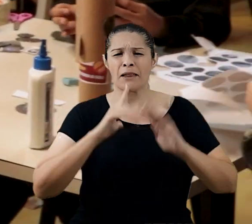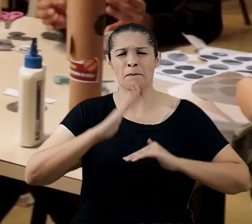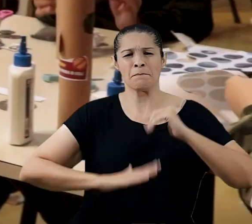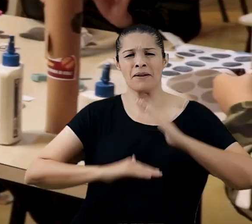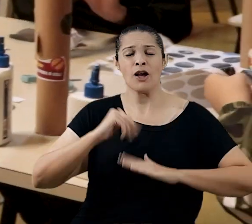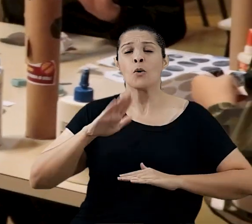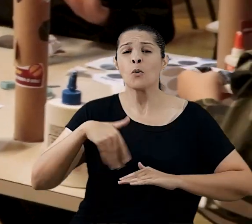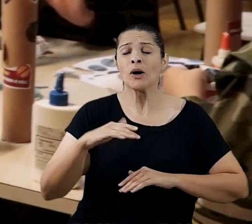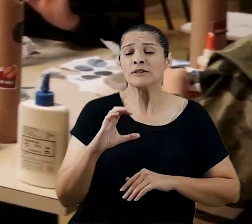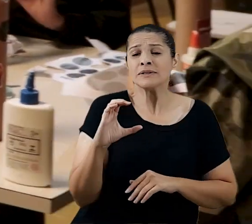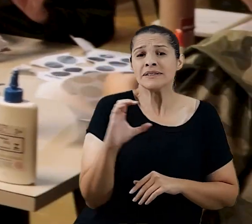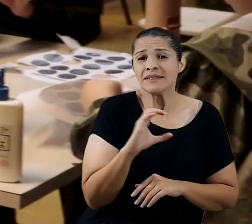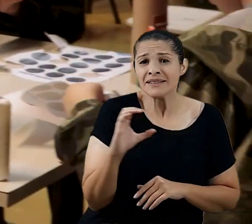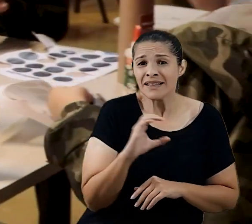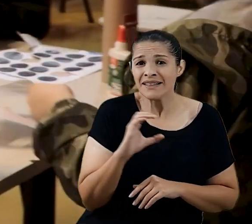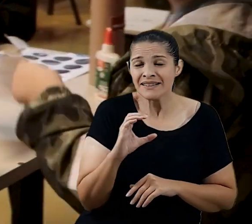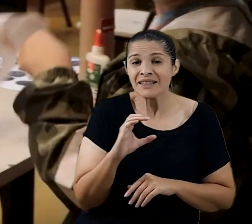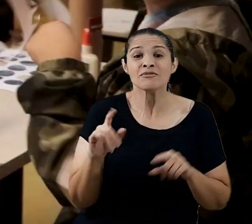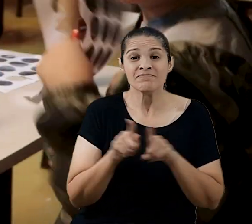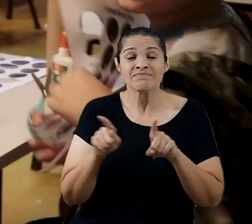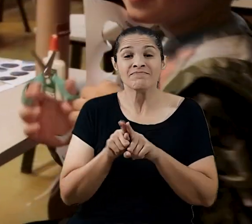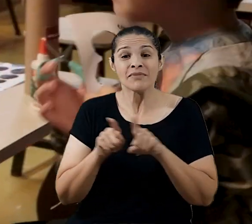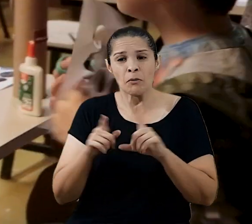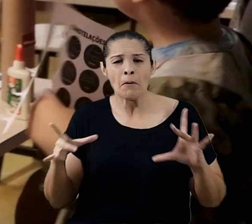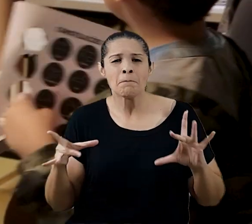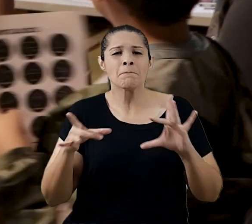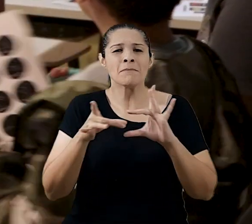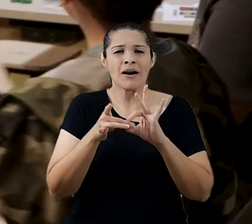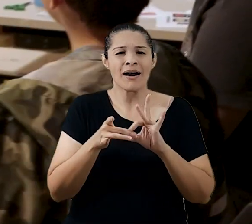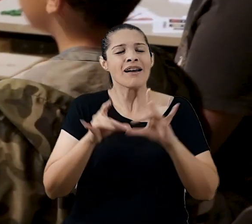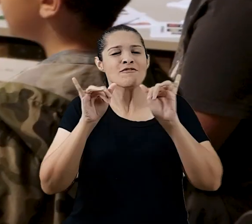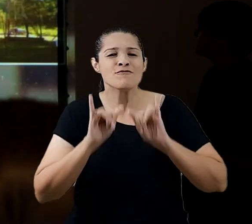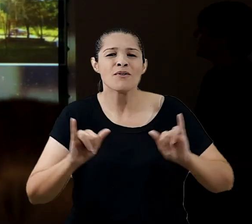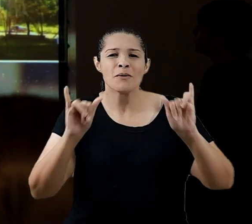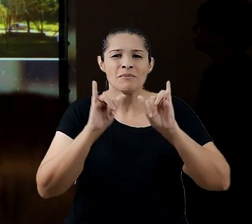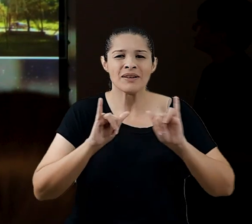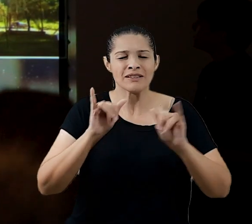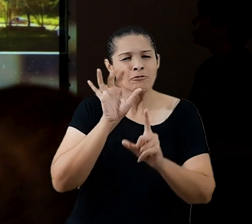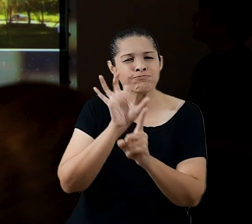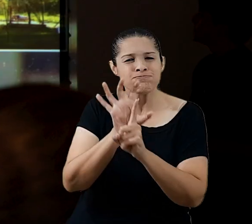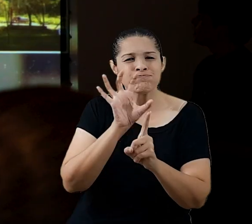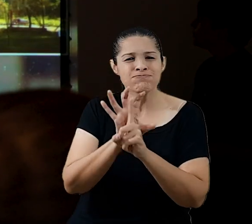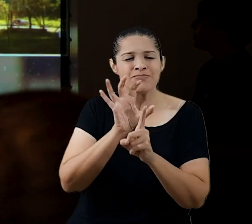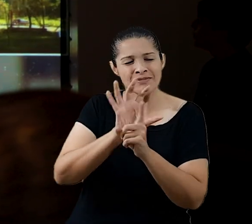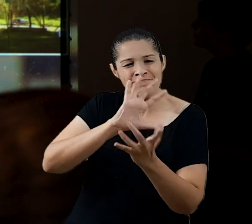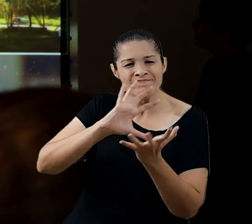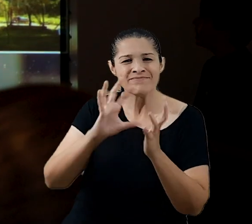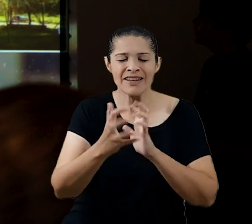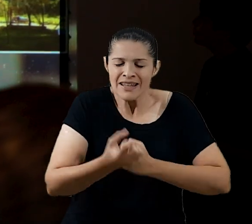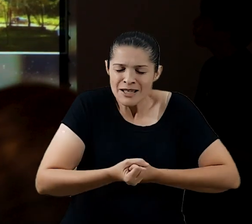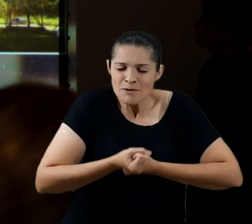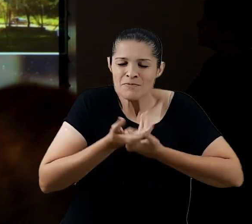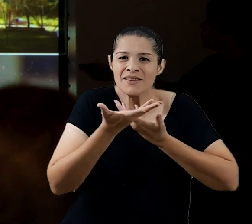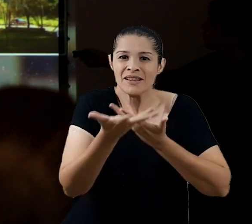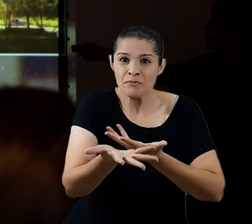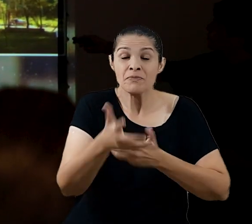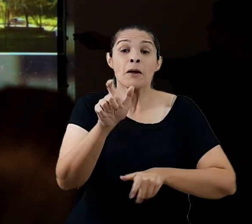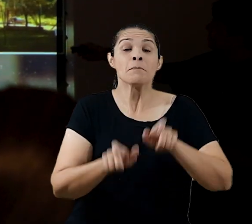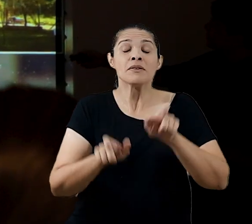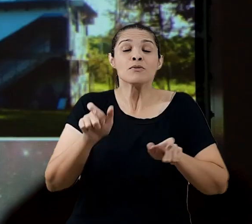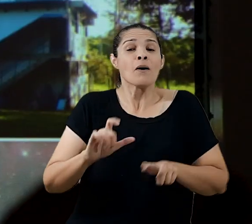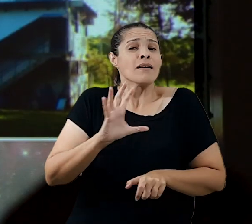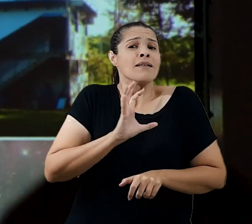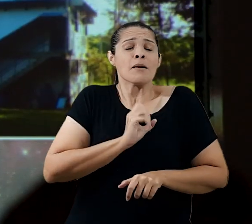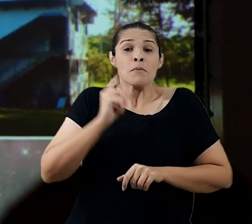ciência, educação e colaboração se unem para transformar e inspirar. O Observatório nasceu do encontro de pessoas movidas pela paixão